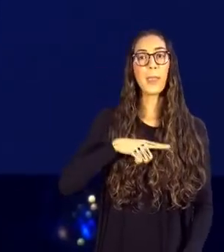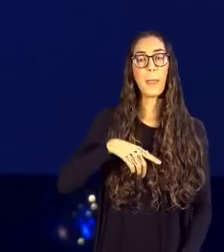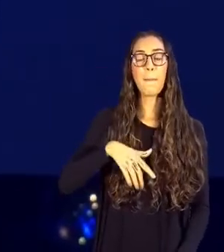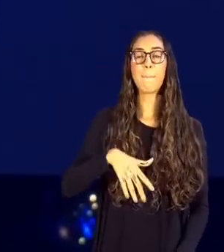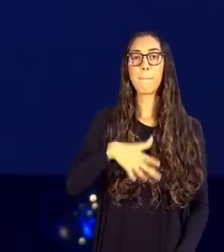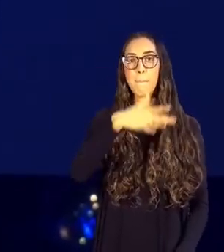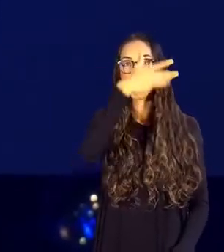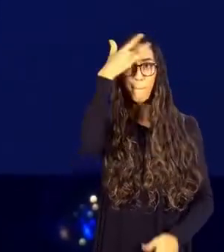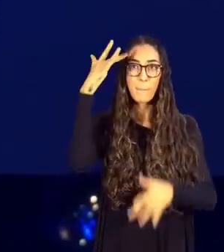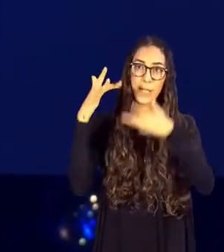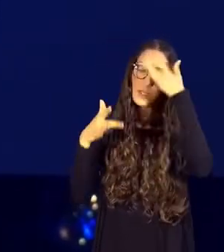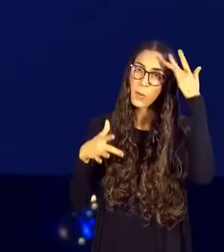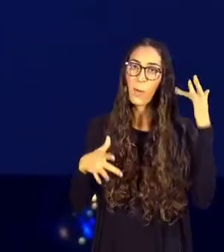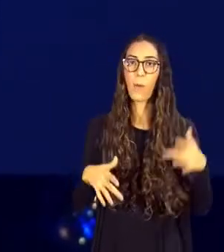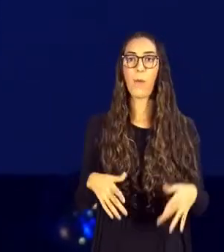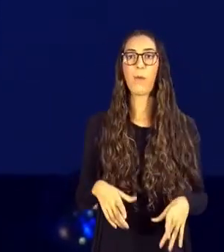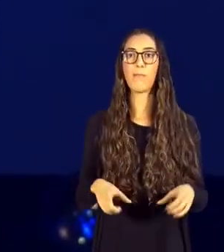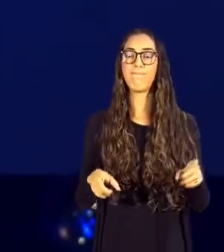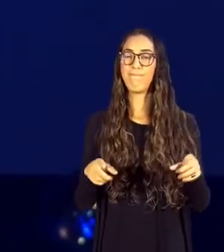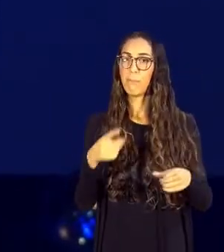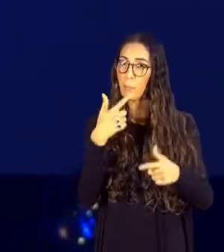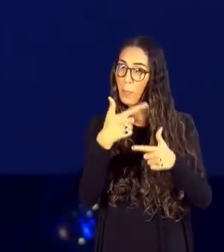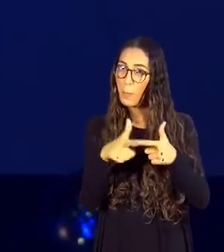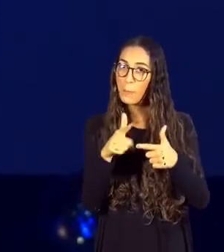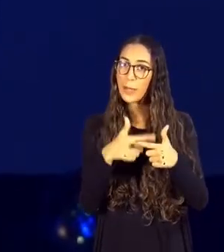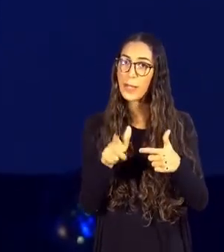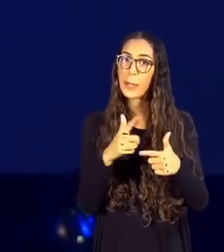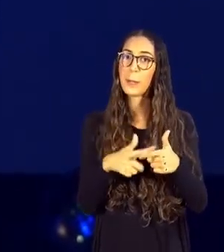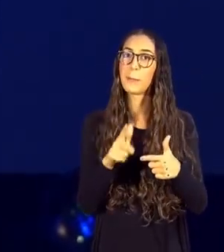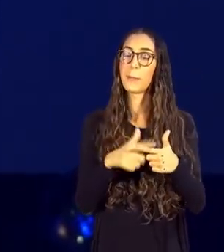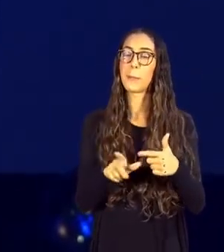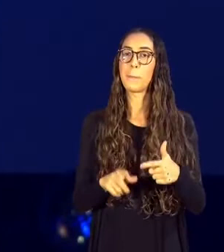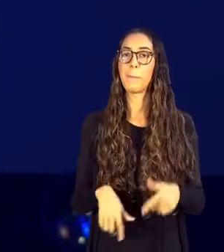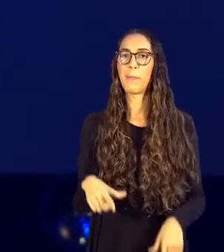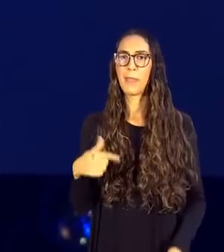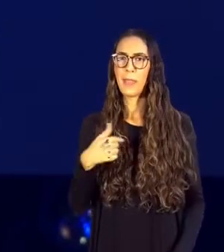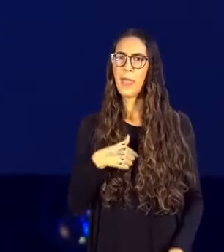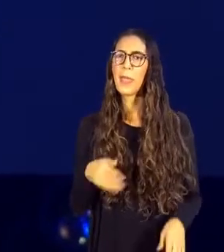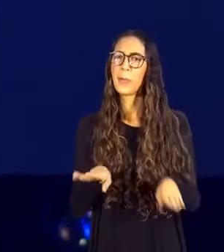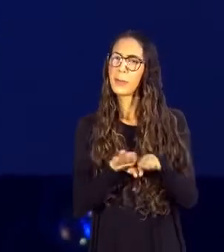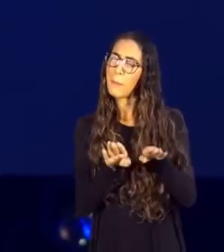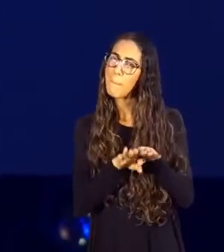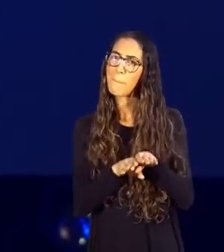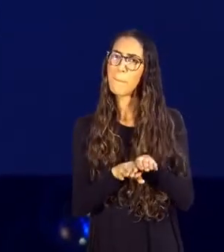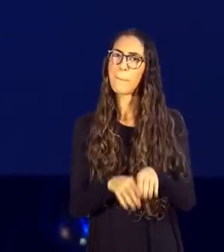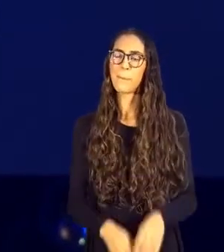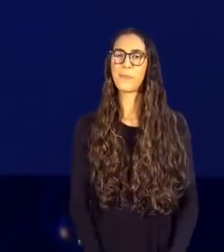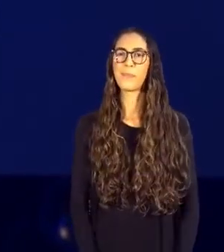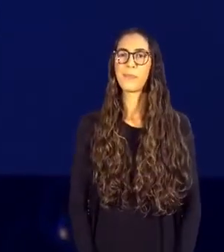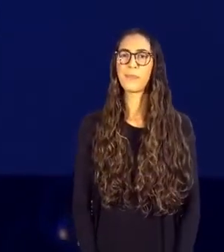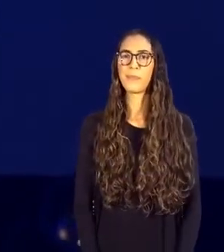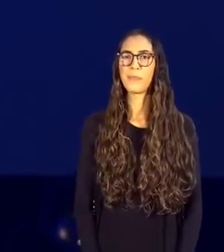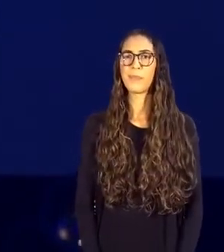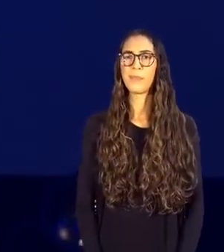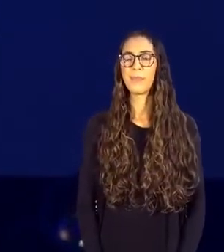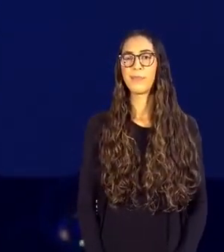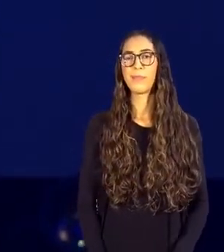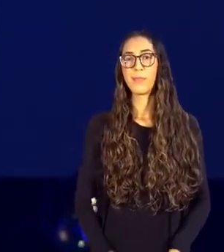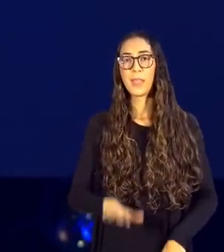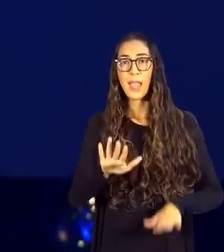problemas. Já aconteceu comigo, provavelmente já aconteceu com você. Devido à situação que a gente está